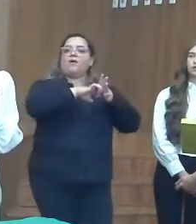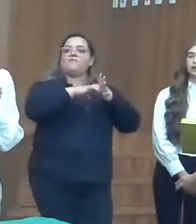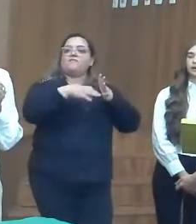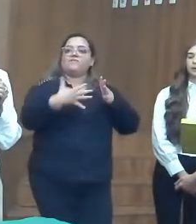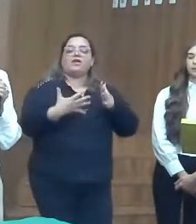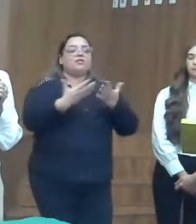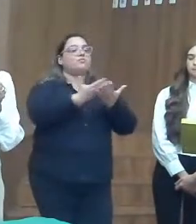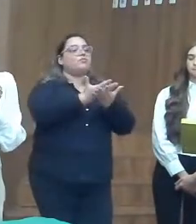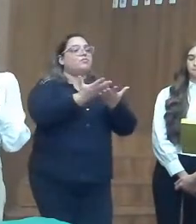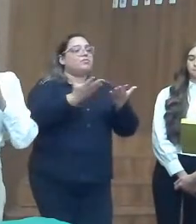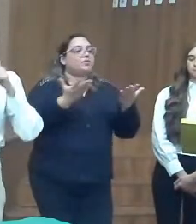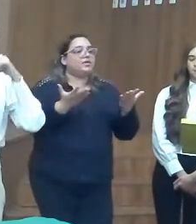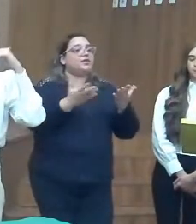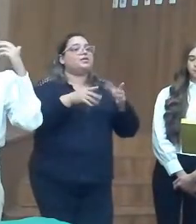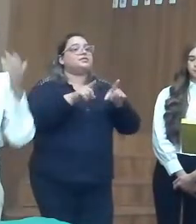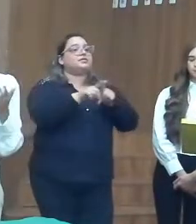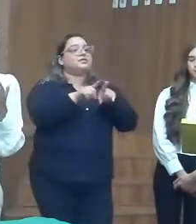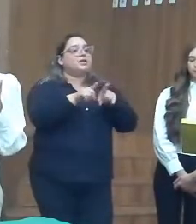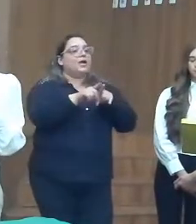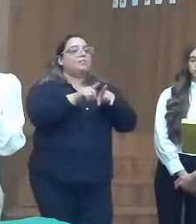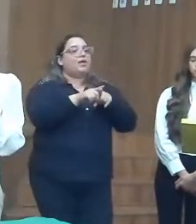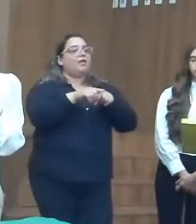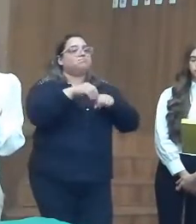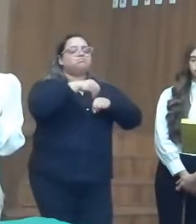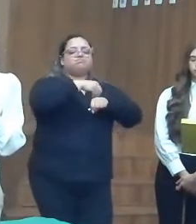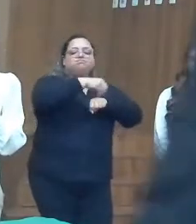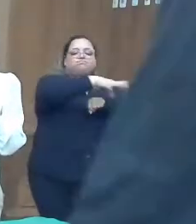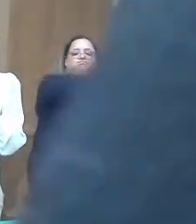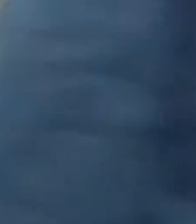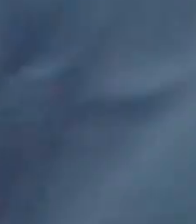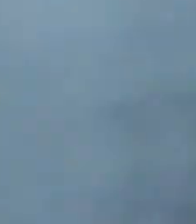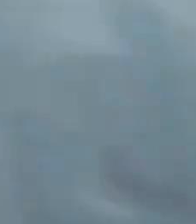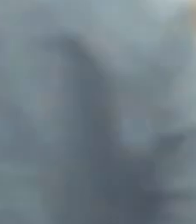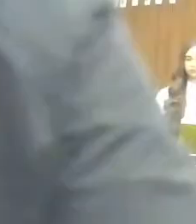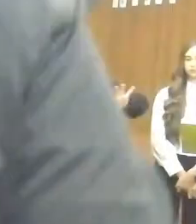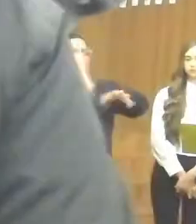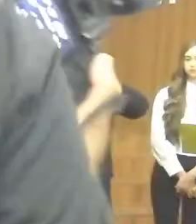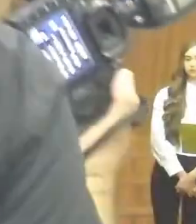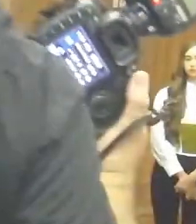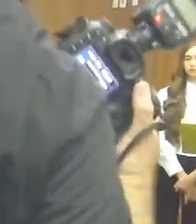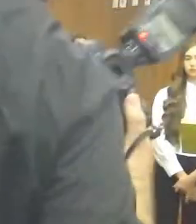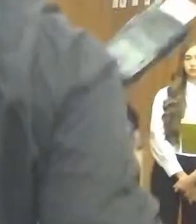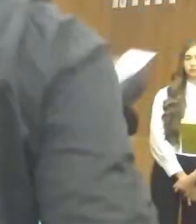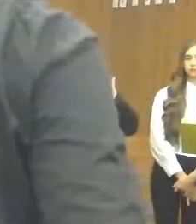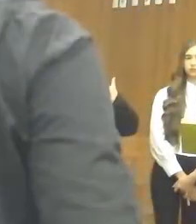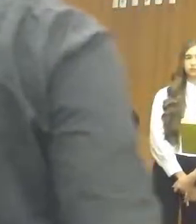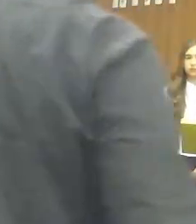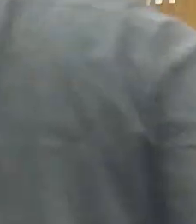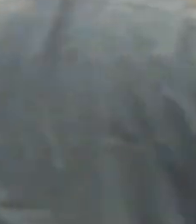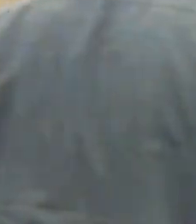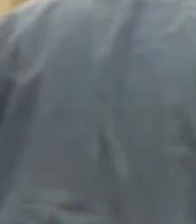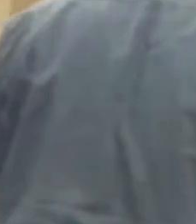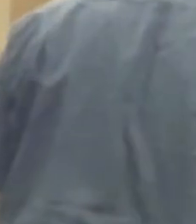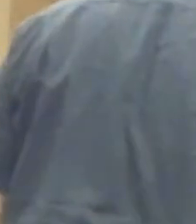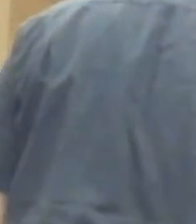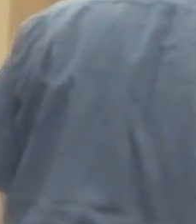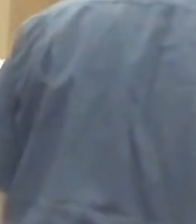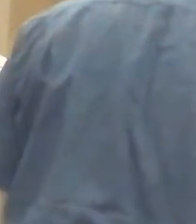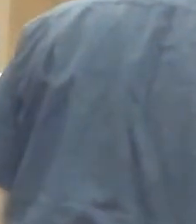vocês, aproveitem para compartilhar o conhecimento que vocês têm, para trocar